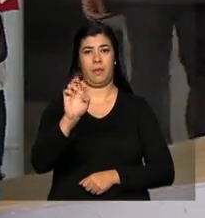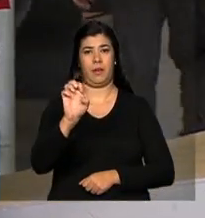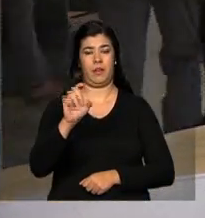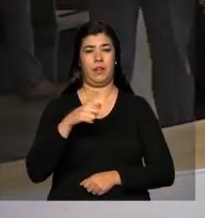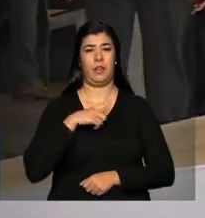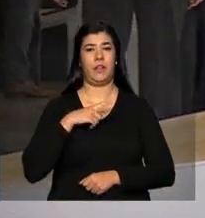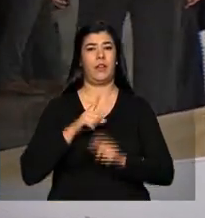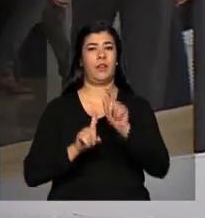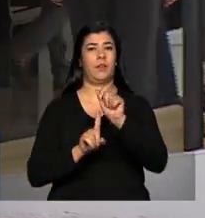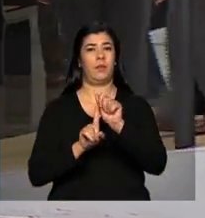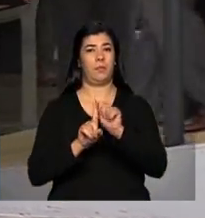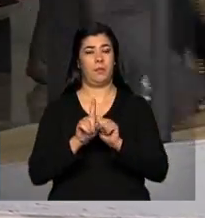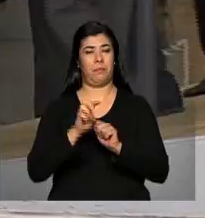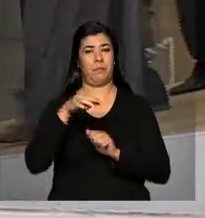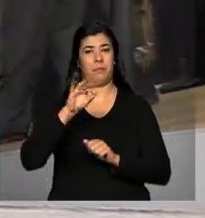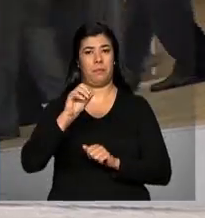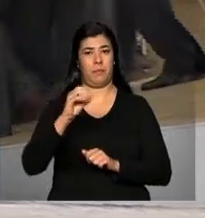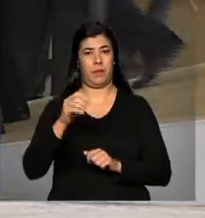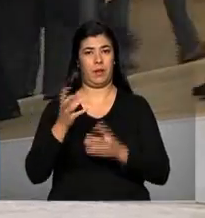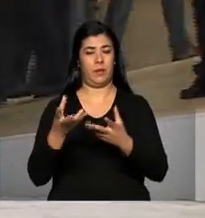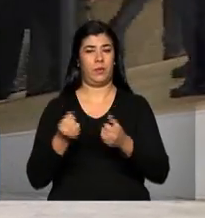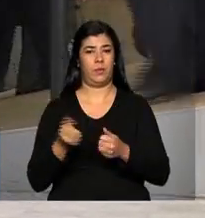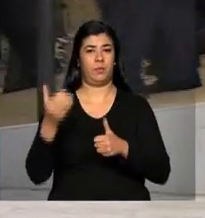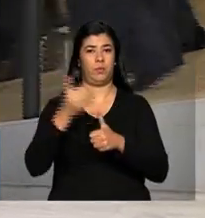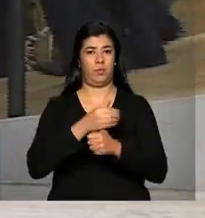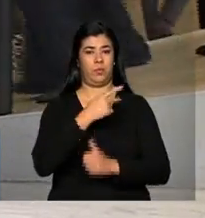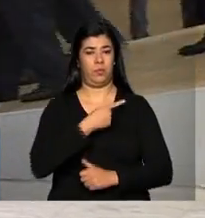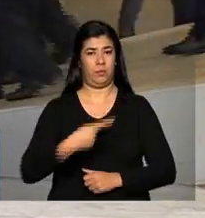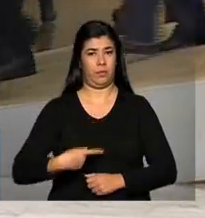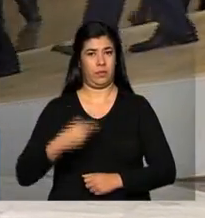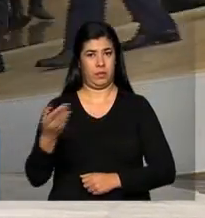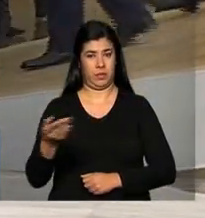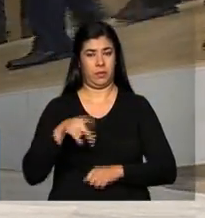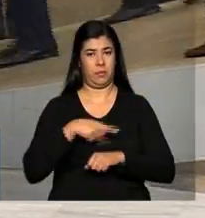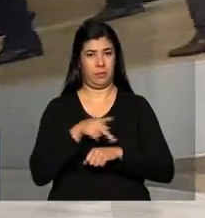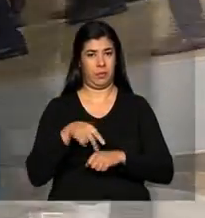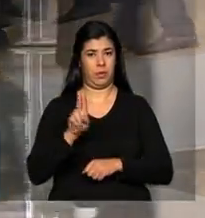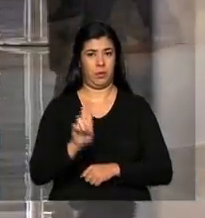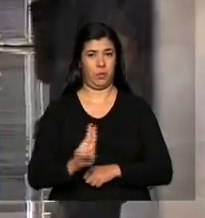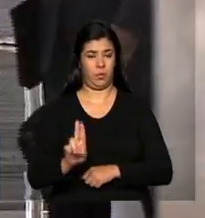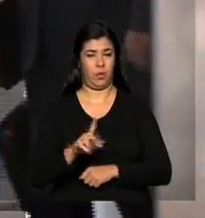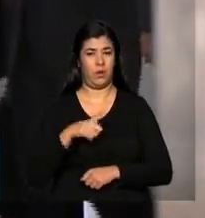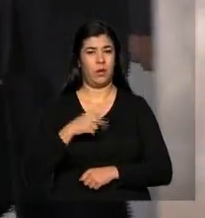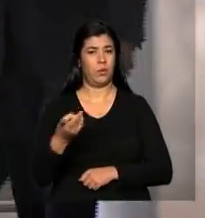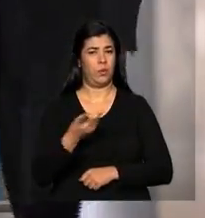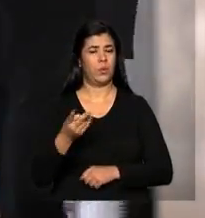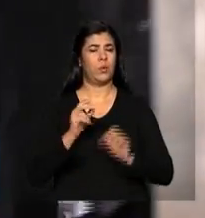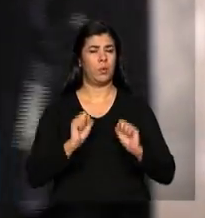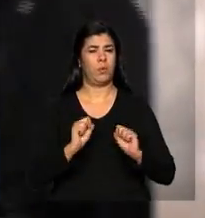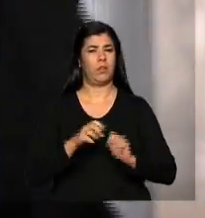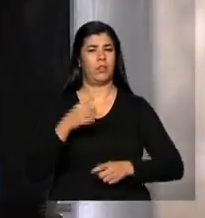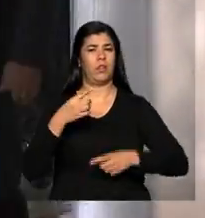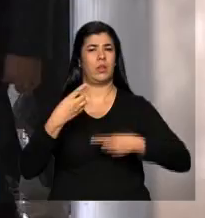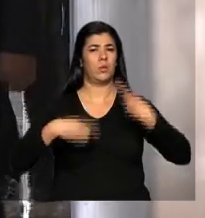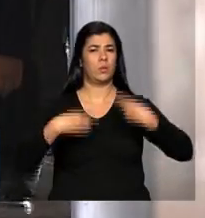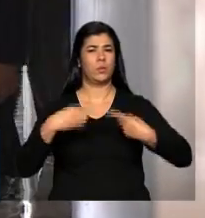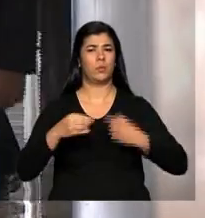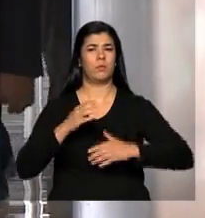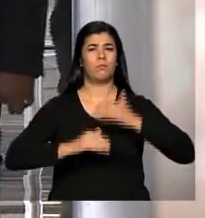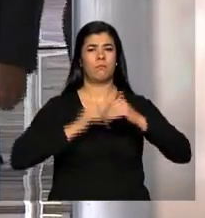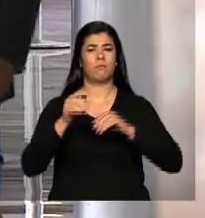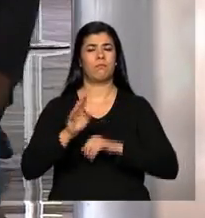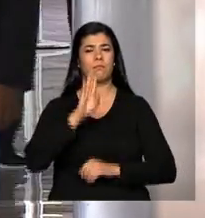de 2015. Os presidentes do Brasil e do Uruguai devem ter discutido, por exemplo, o avanço dos